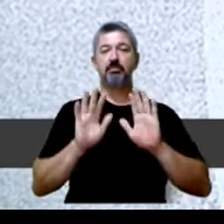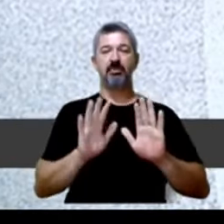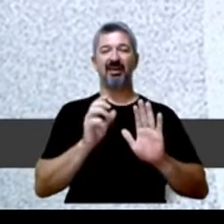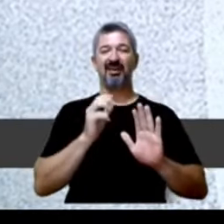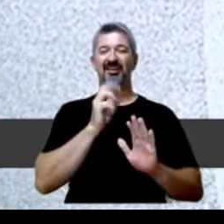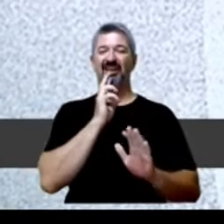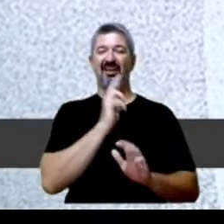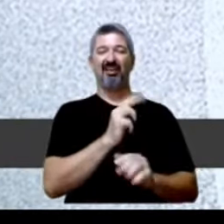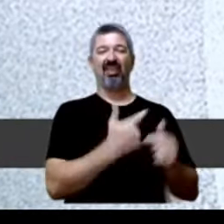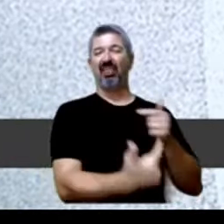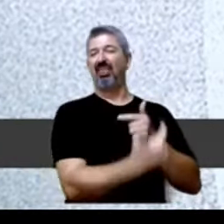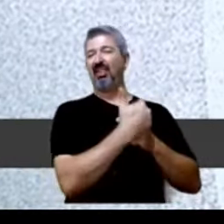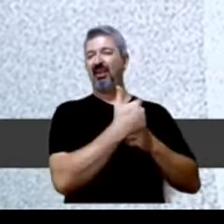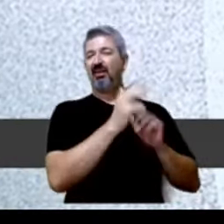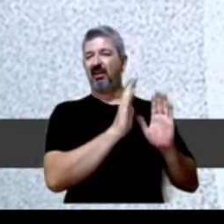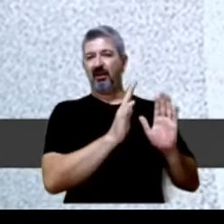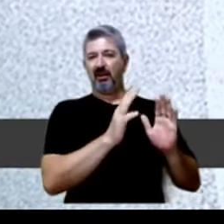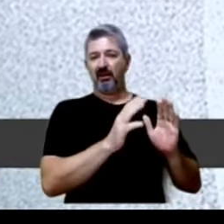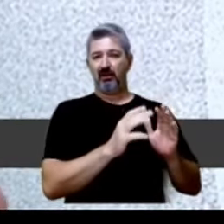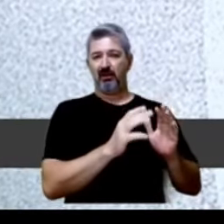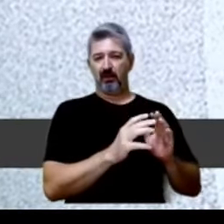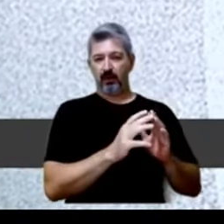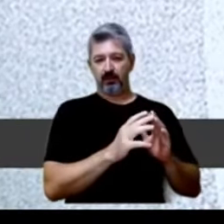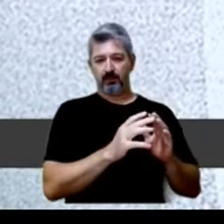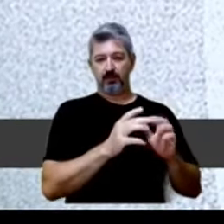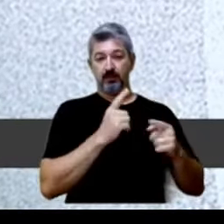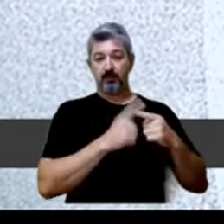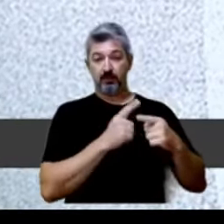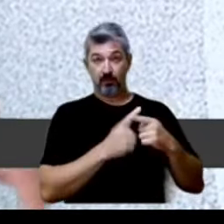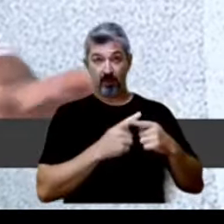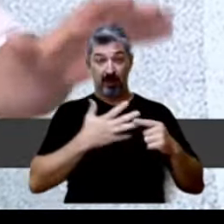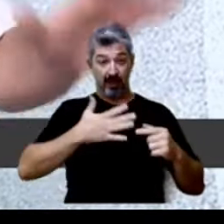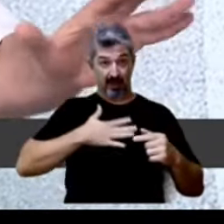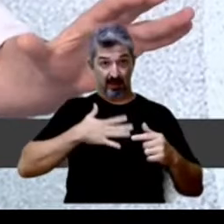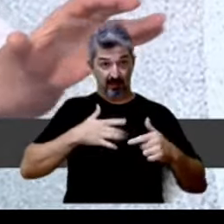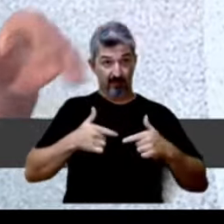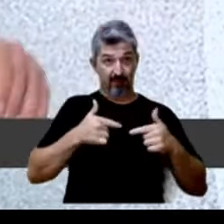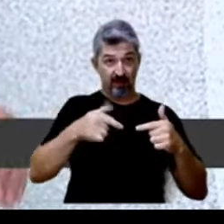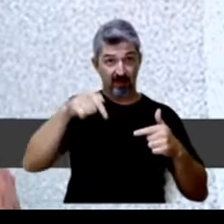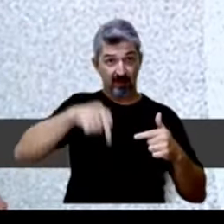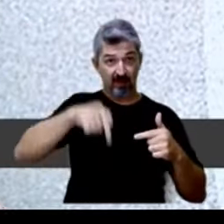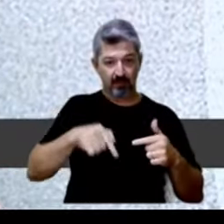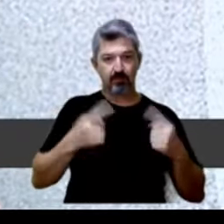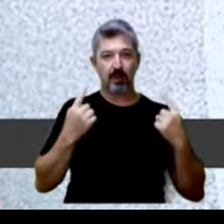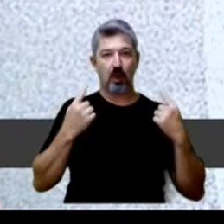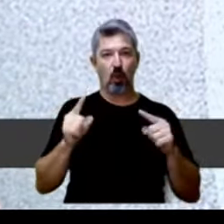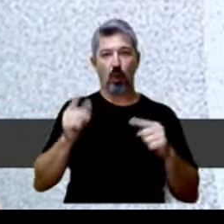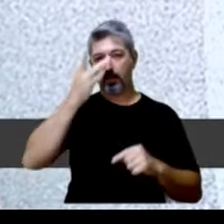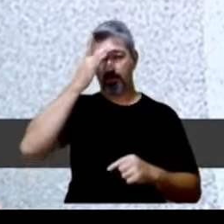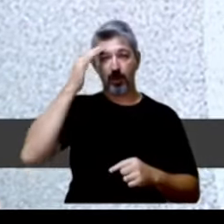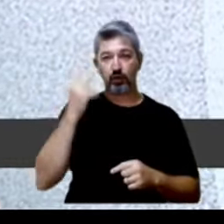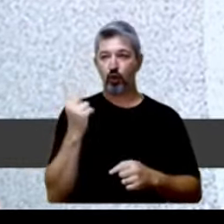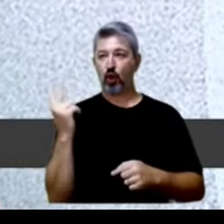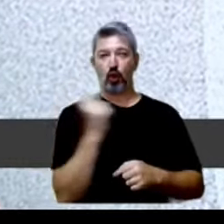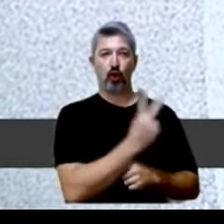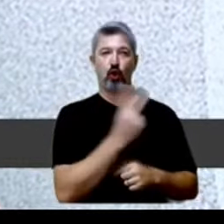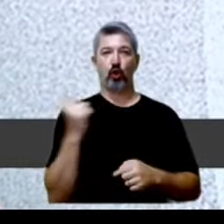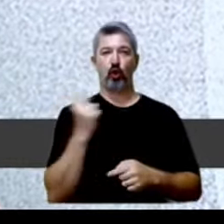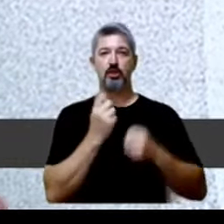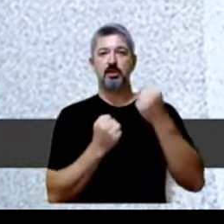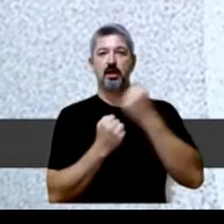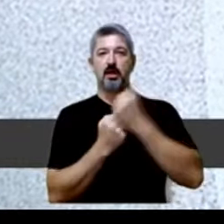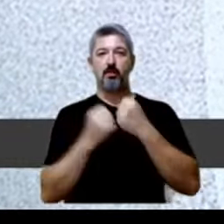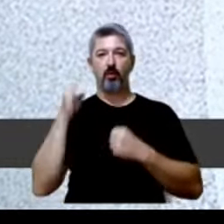de ataque, Tabata, porque o meu enfrentamento nessa eleição é contra dois bolsonaristas, e eu acredito que